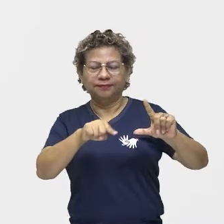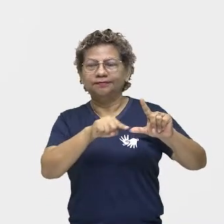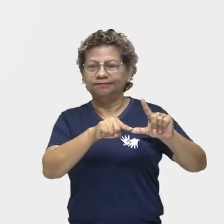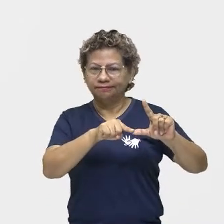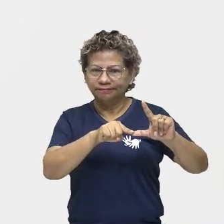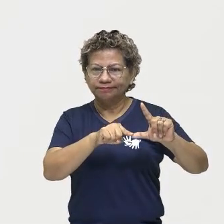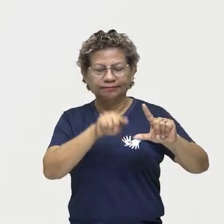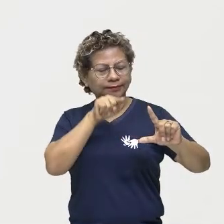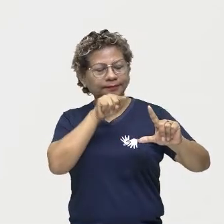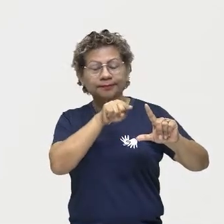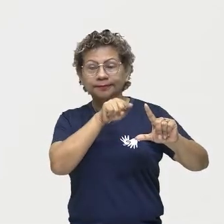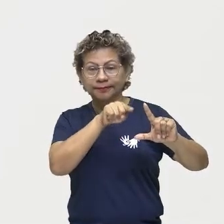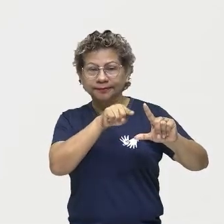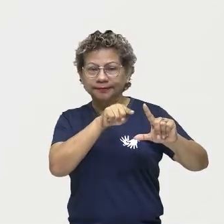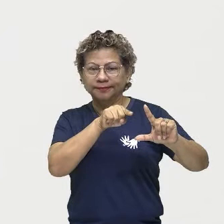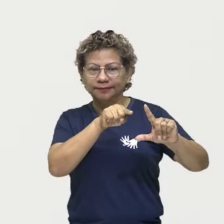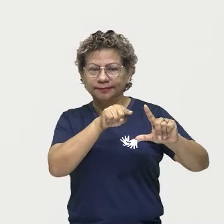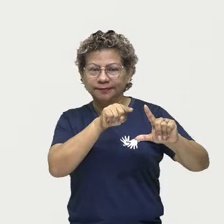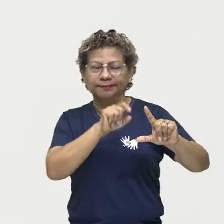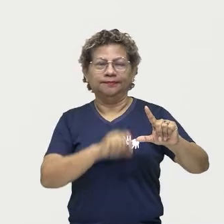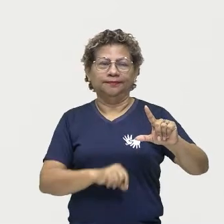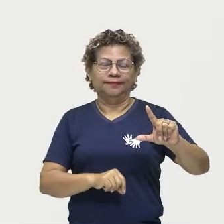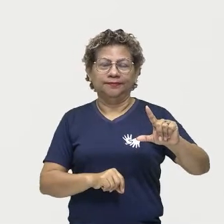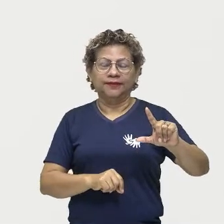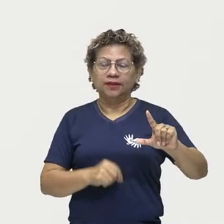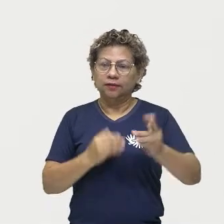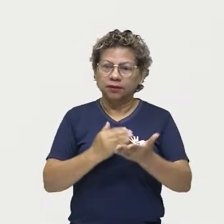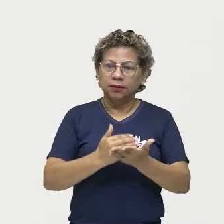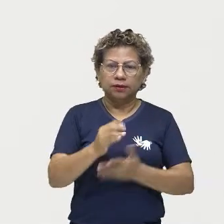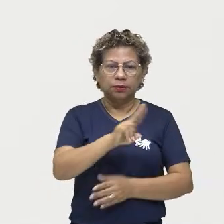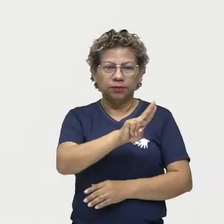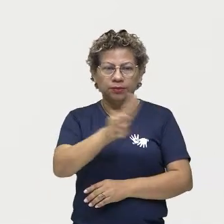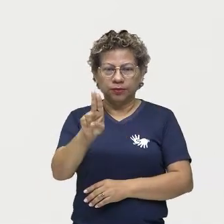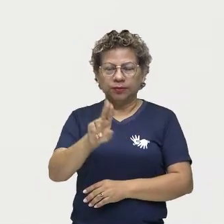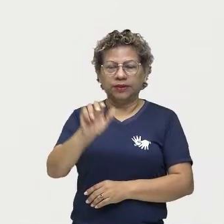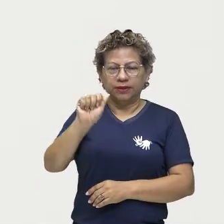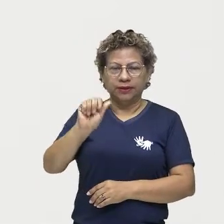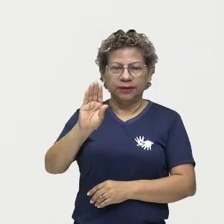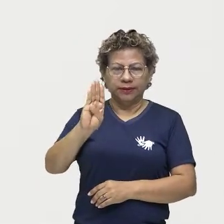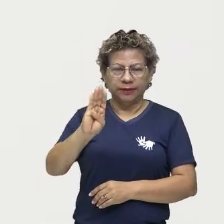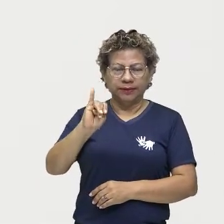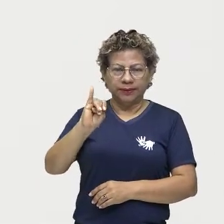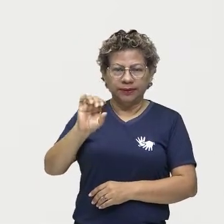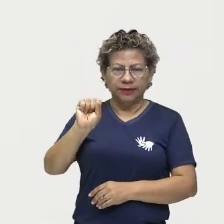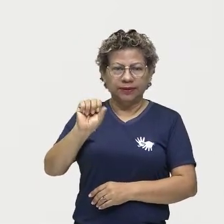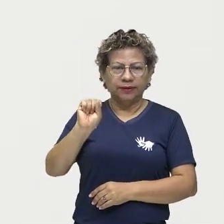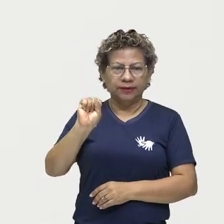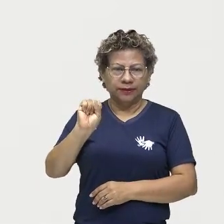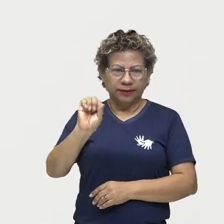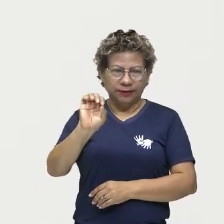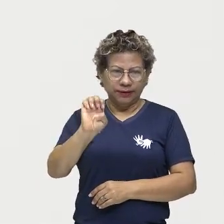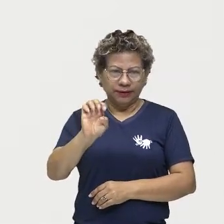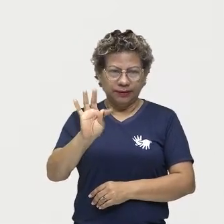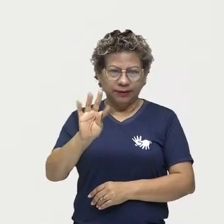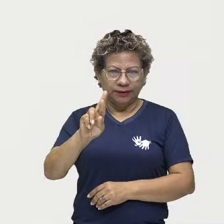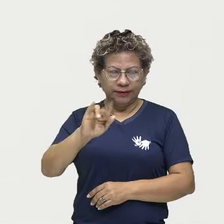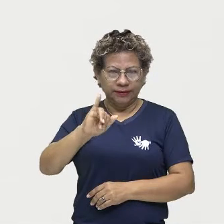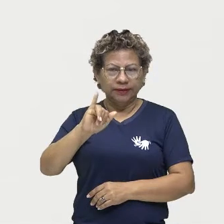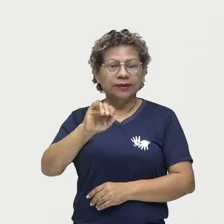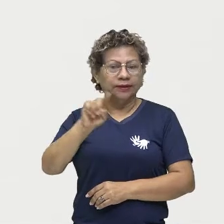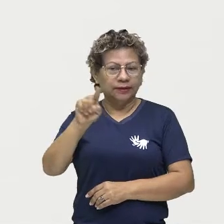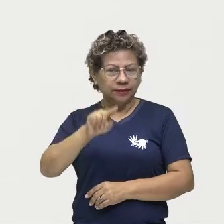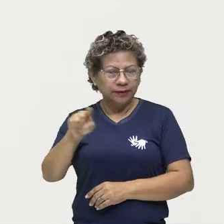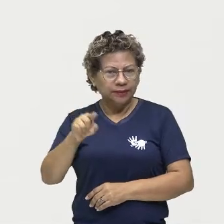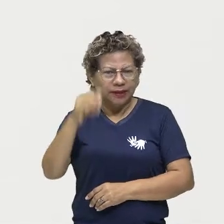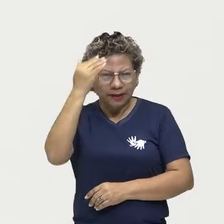notáveis de um triângulo. Então vamos começar falando aqui sobre a bissetriz e o incentro. Então, para nós entendermos